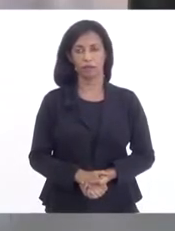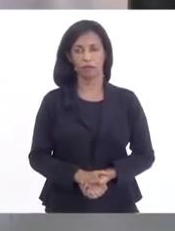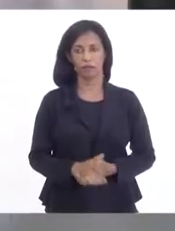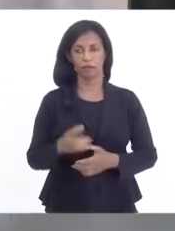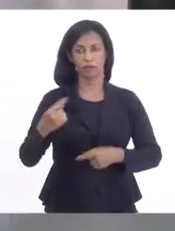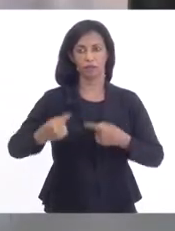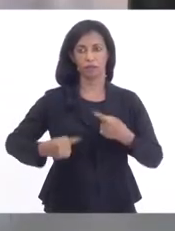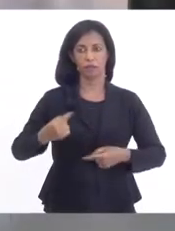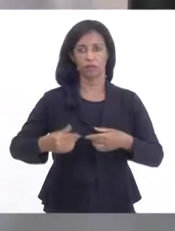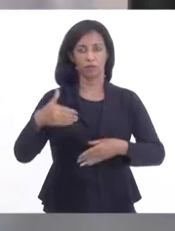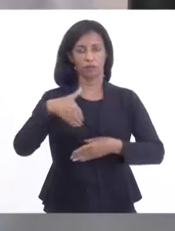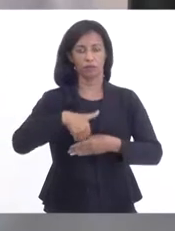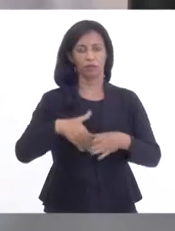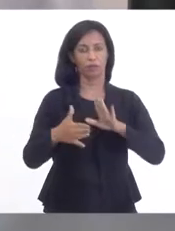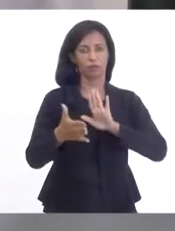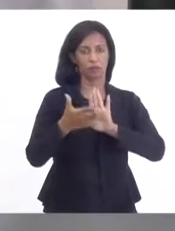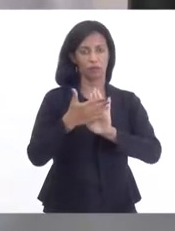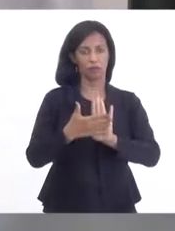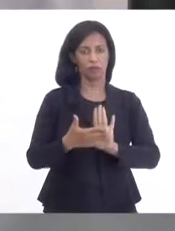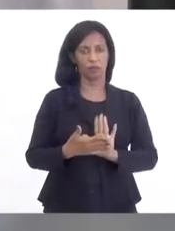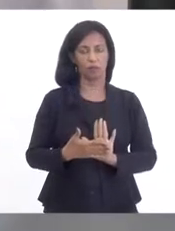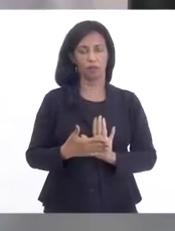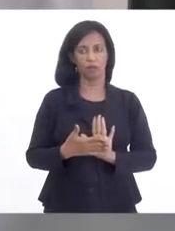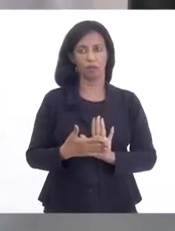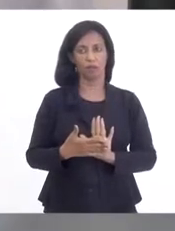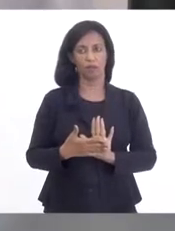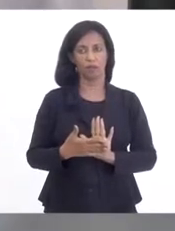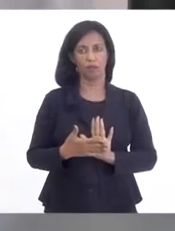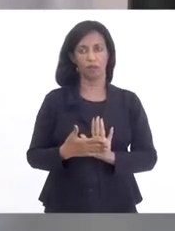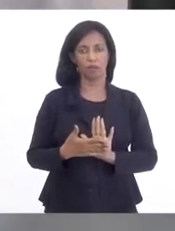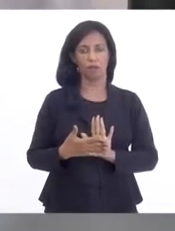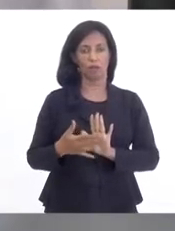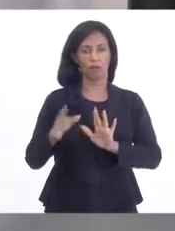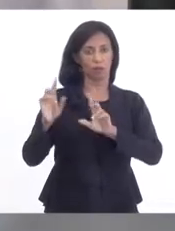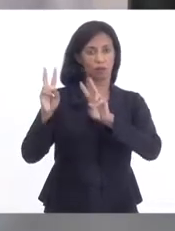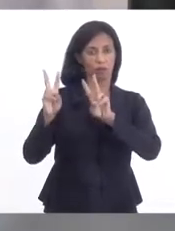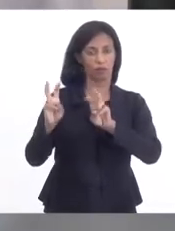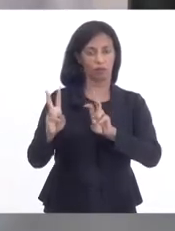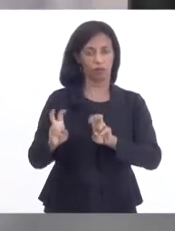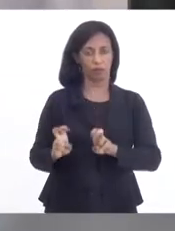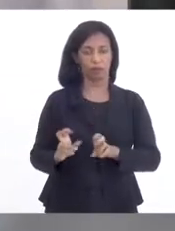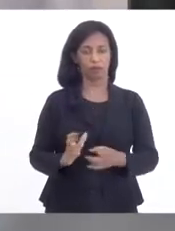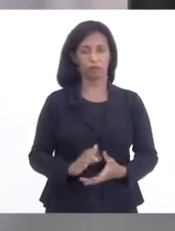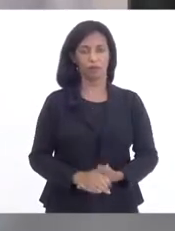Discussão e votação dos pareceres às seguintes proposições.